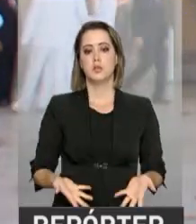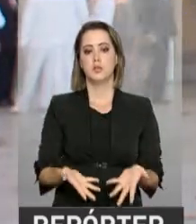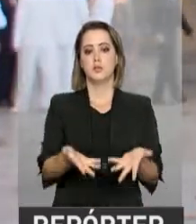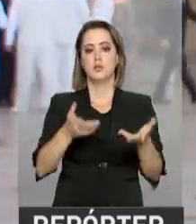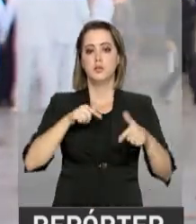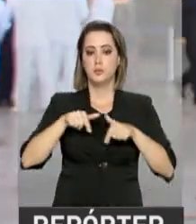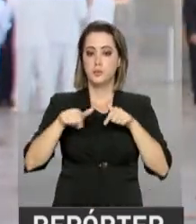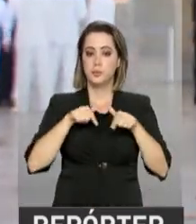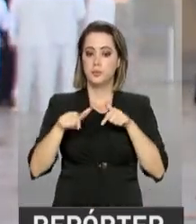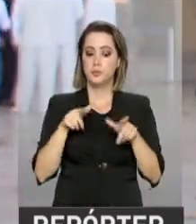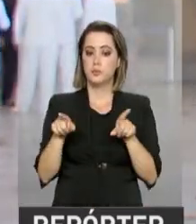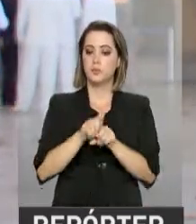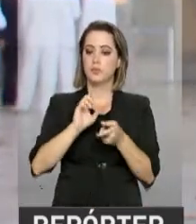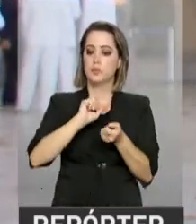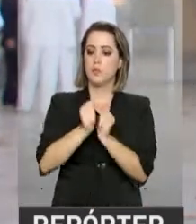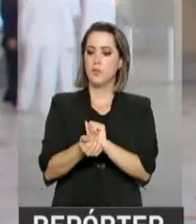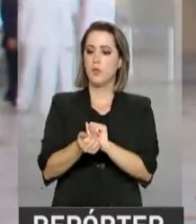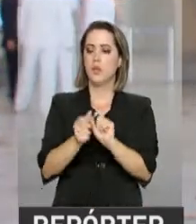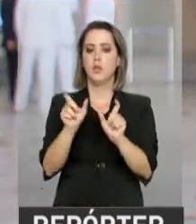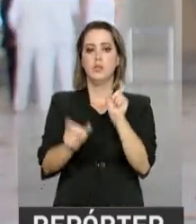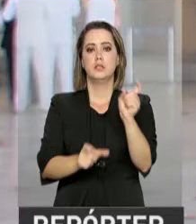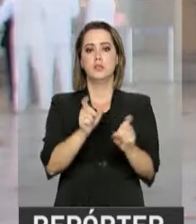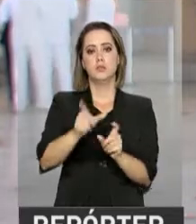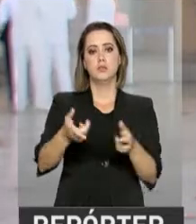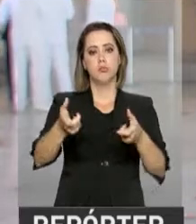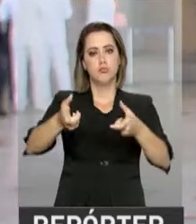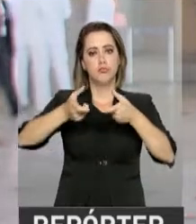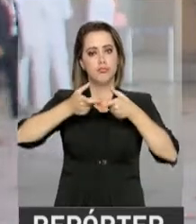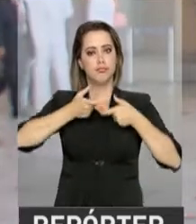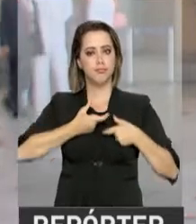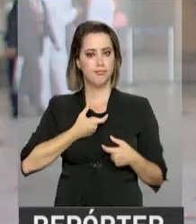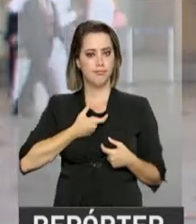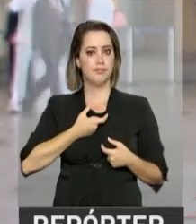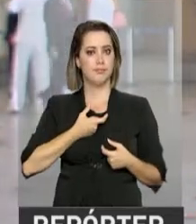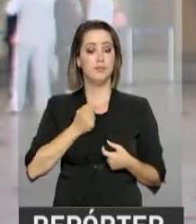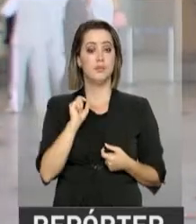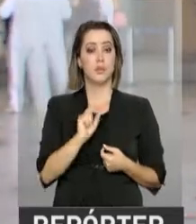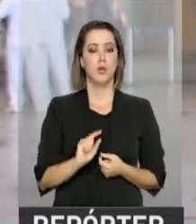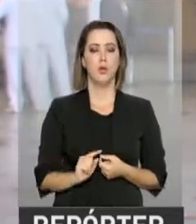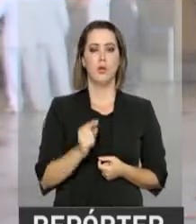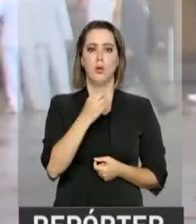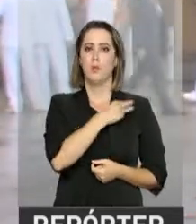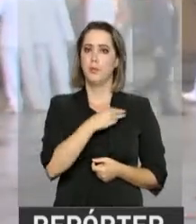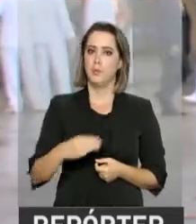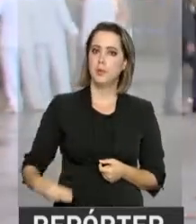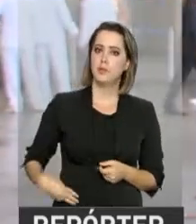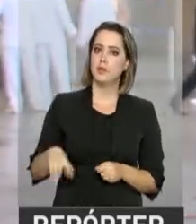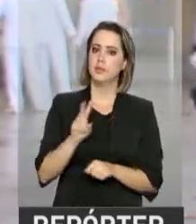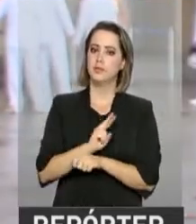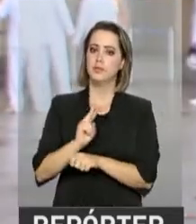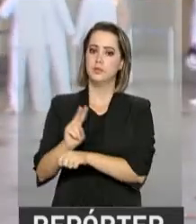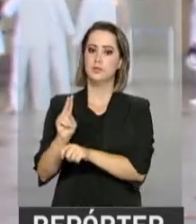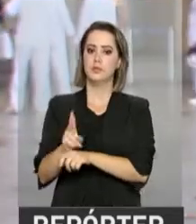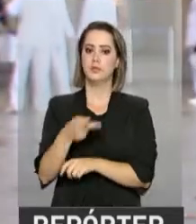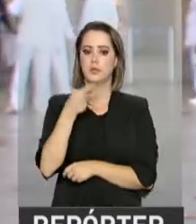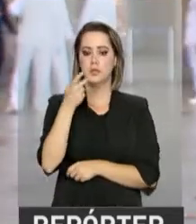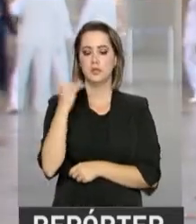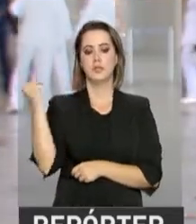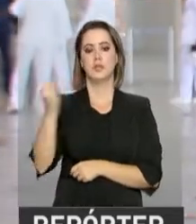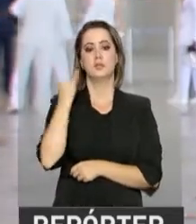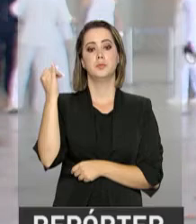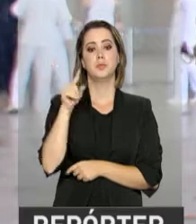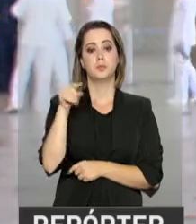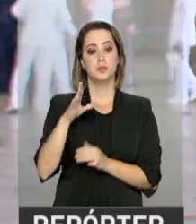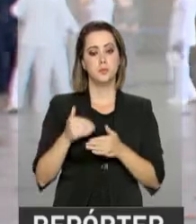esportes militares e nacional receberam a medalha das Forças Armadas. O ministro da Defesa, Raul Jungmann, comentou a importância